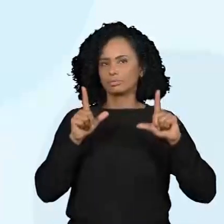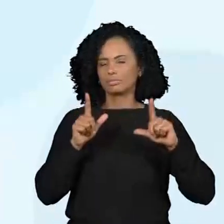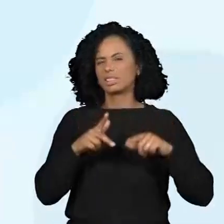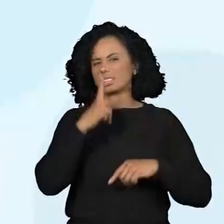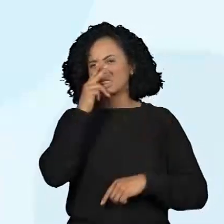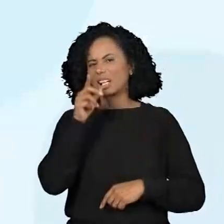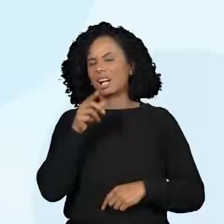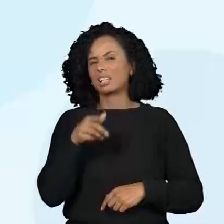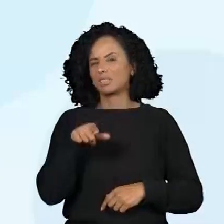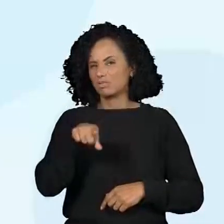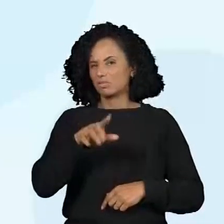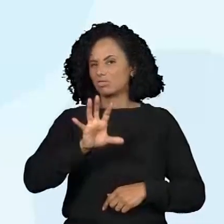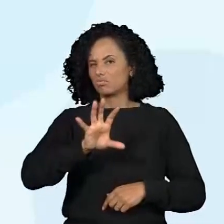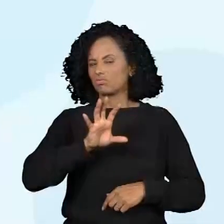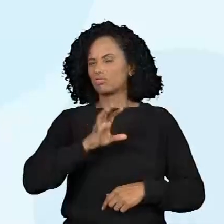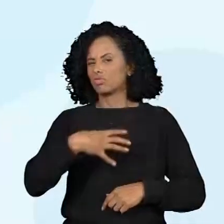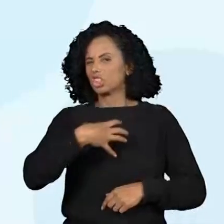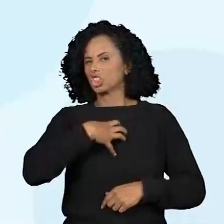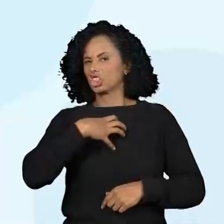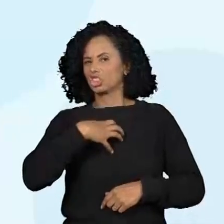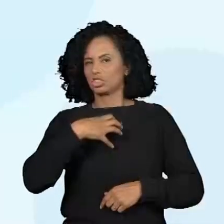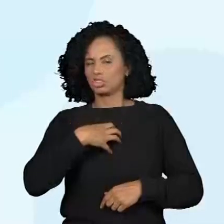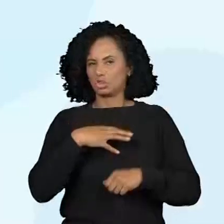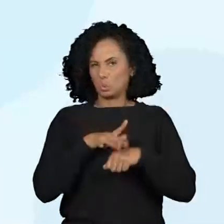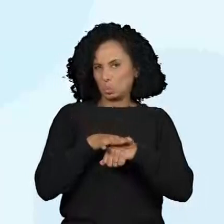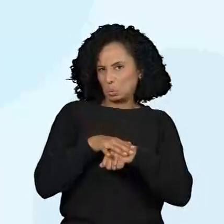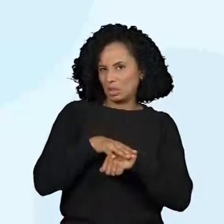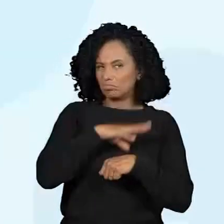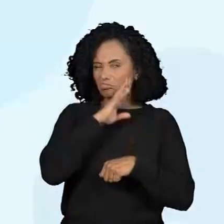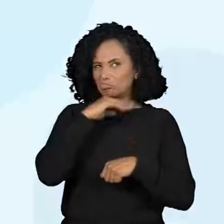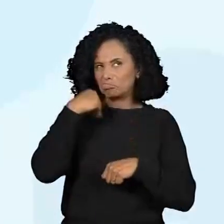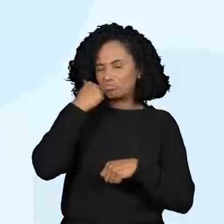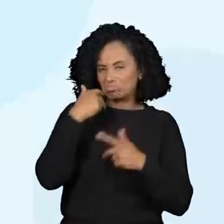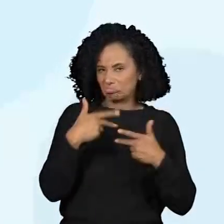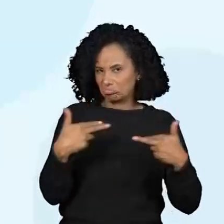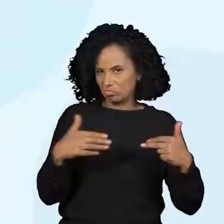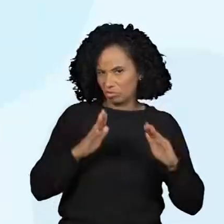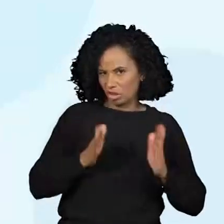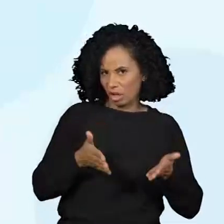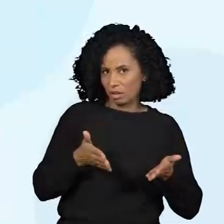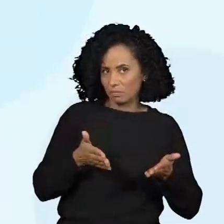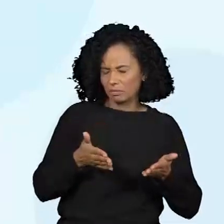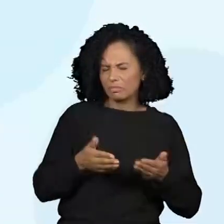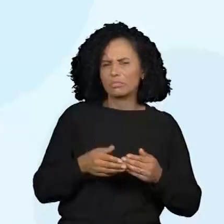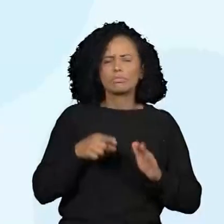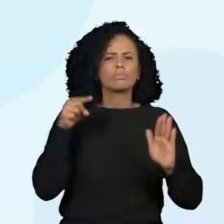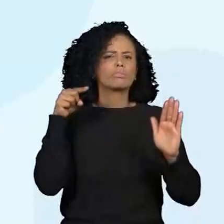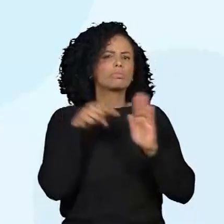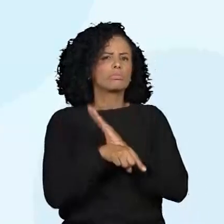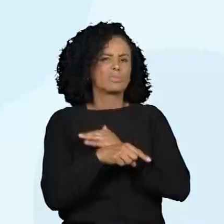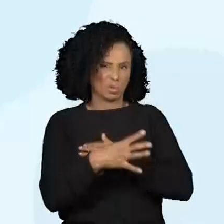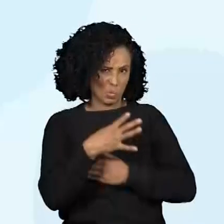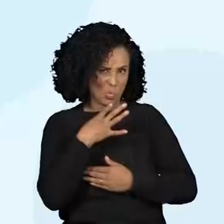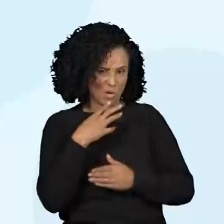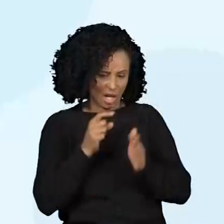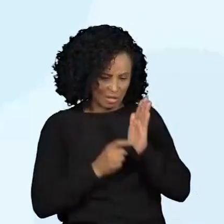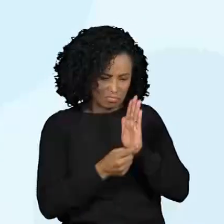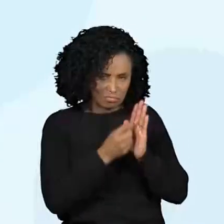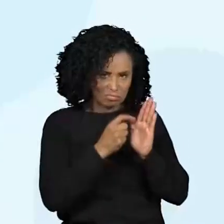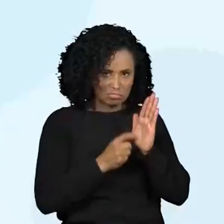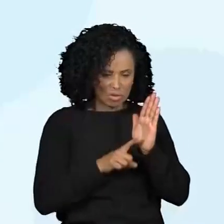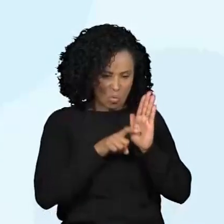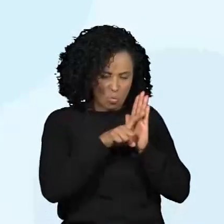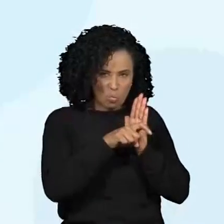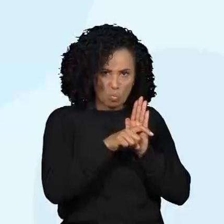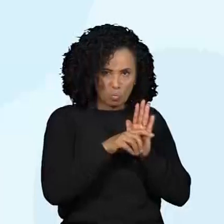de doença ou viu alguma pessoa com sintomas de doença. Você conhece alguns micro-organismos que causam doenças? Você